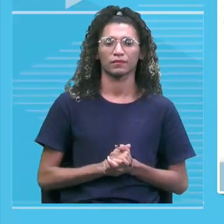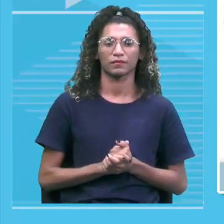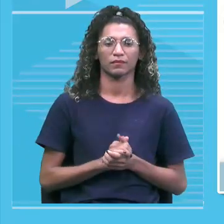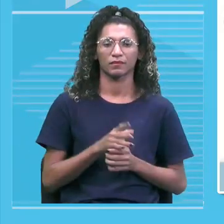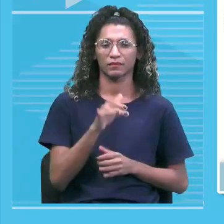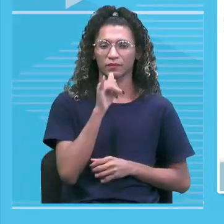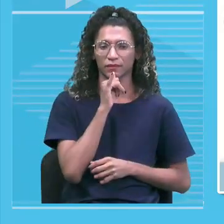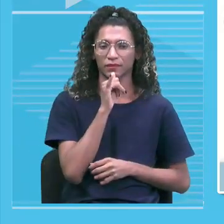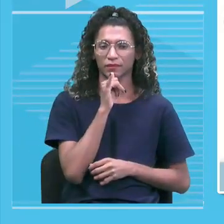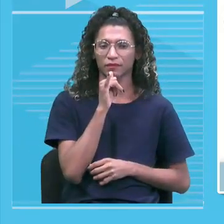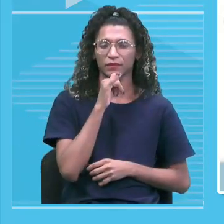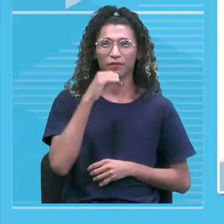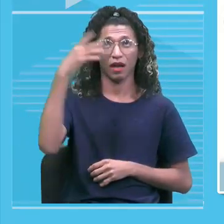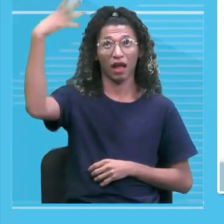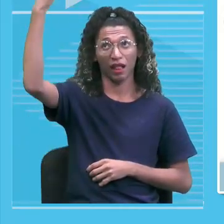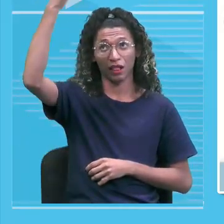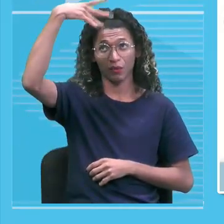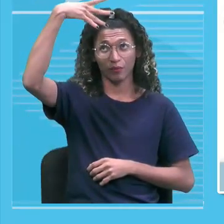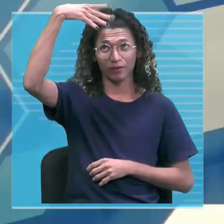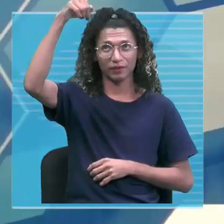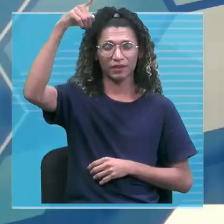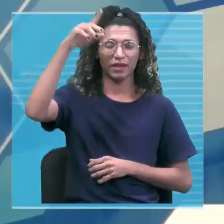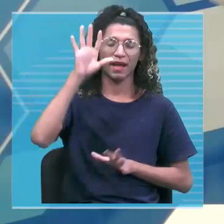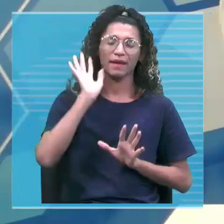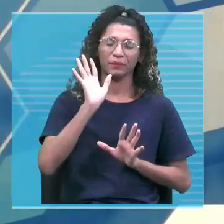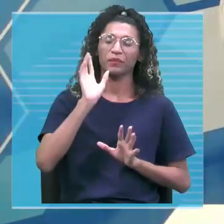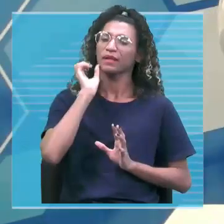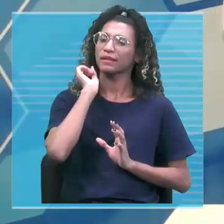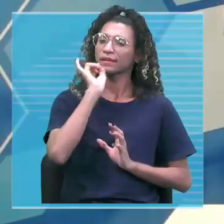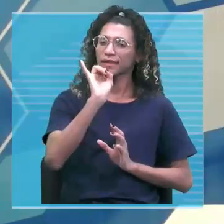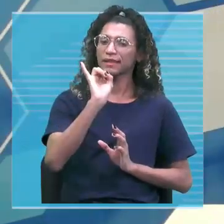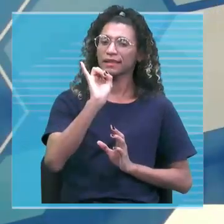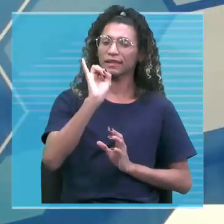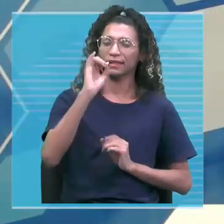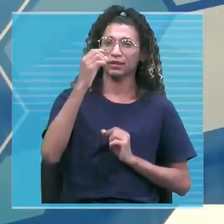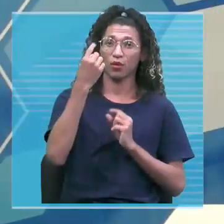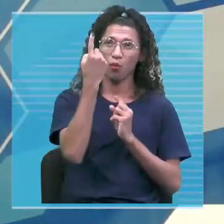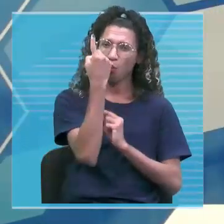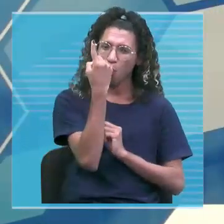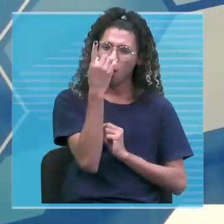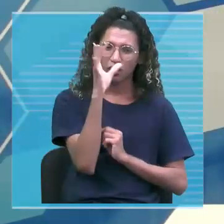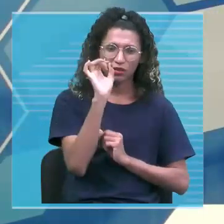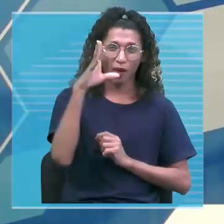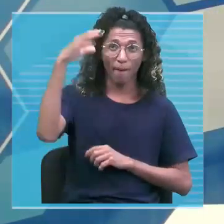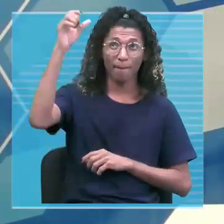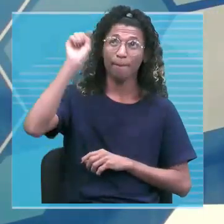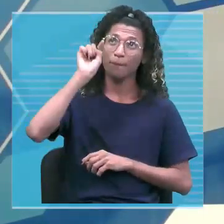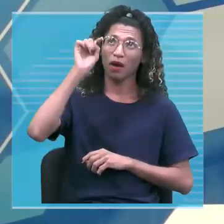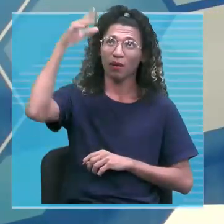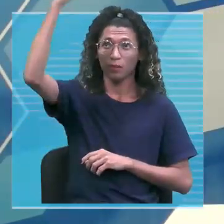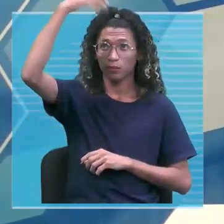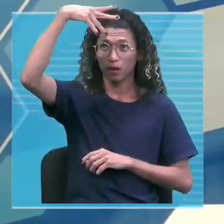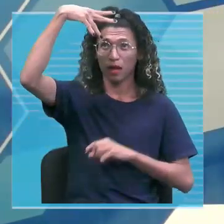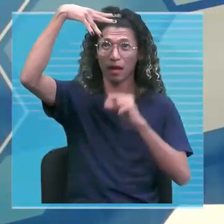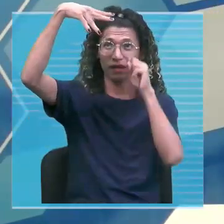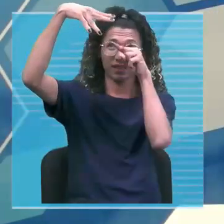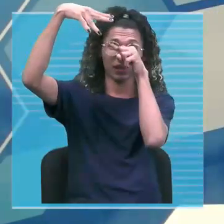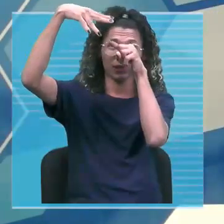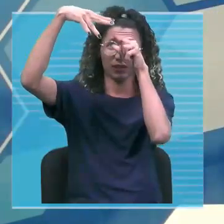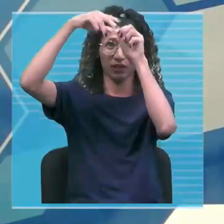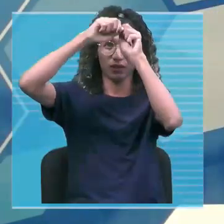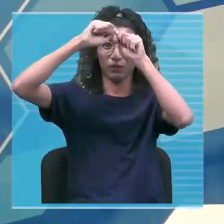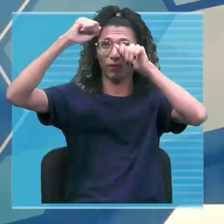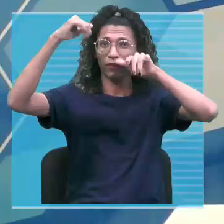lâmpadas se ligasse só uma delas a luz dela iria se espalhar